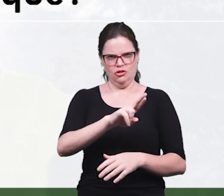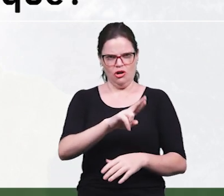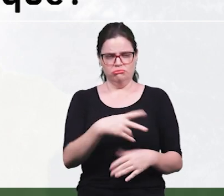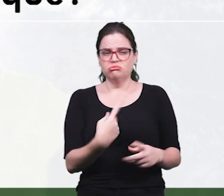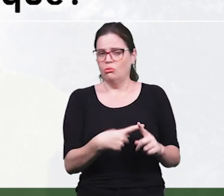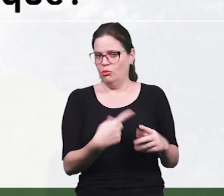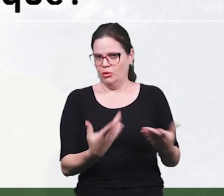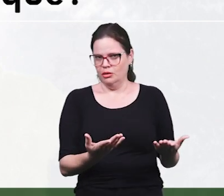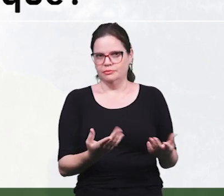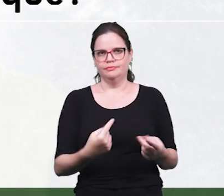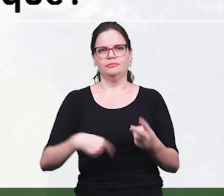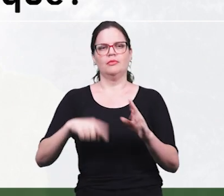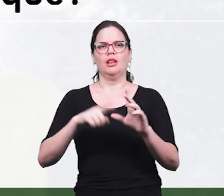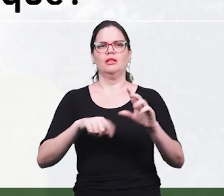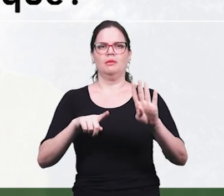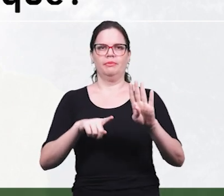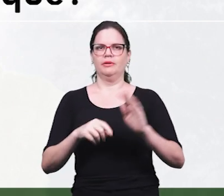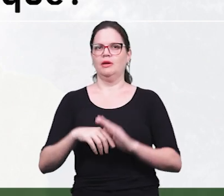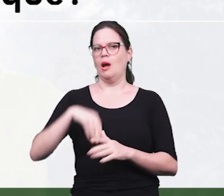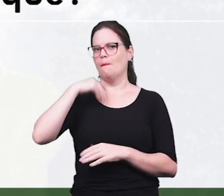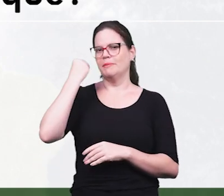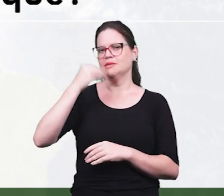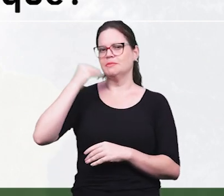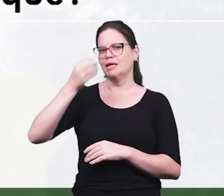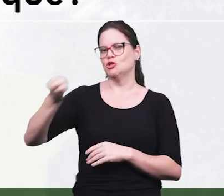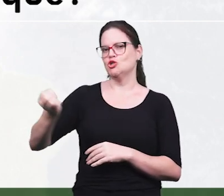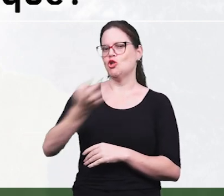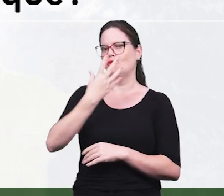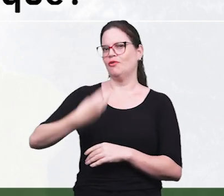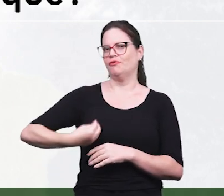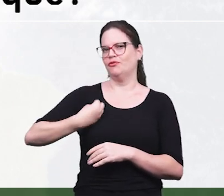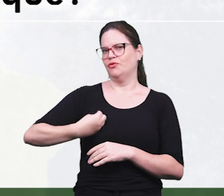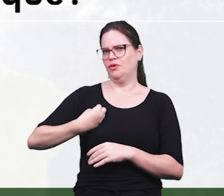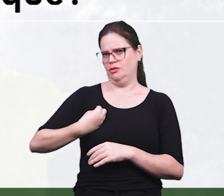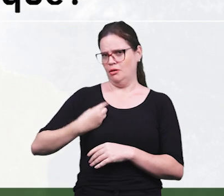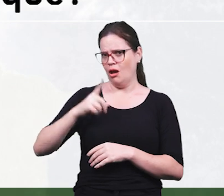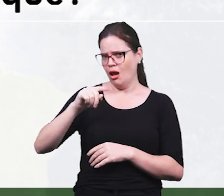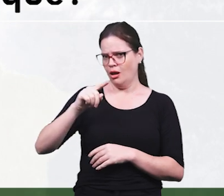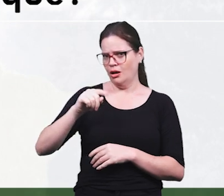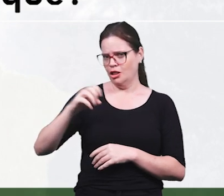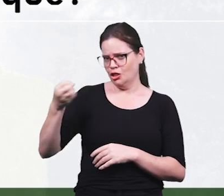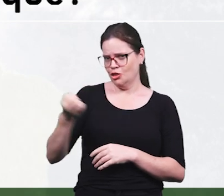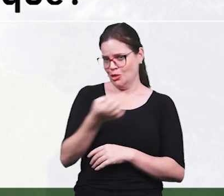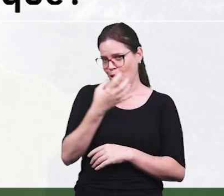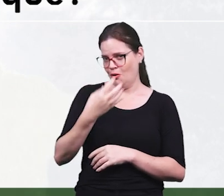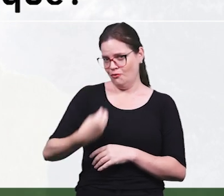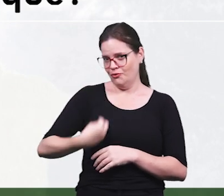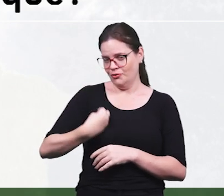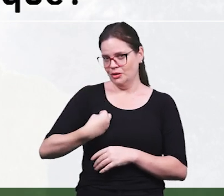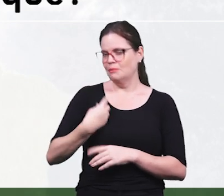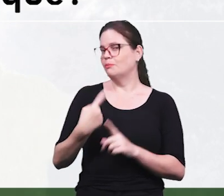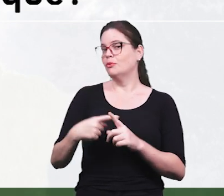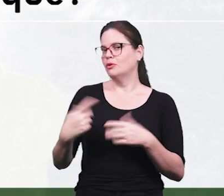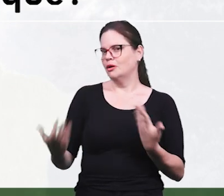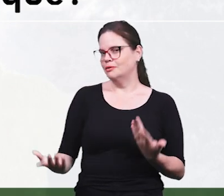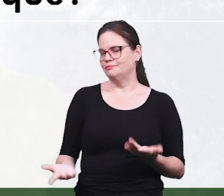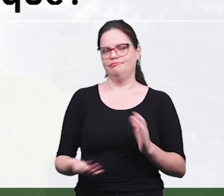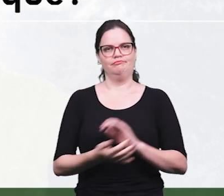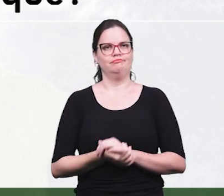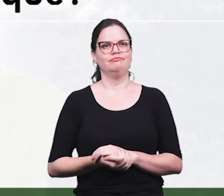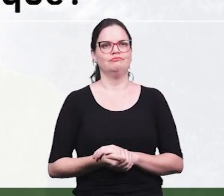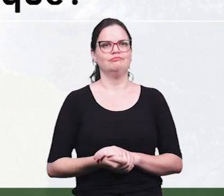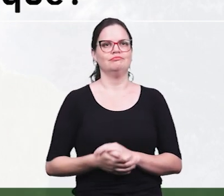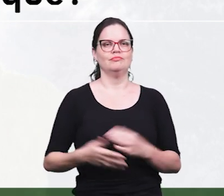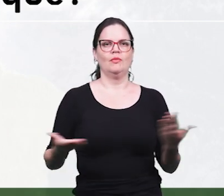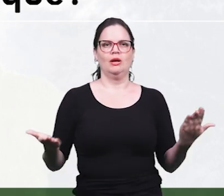quê? Ou então, letra B, uma experiência de novo nascimento? Se for a experiência de novo nascimento, por quê?